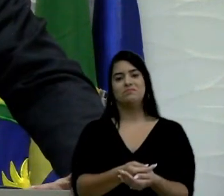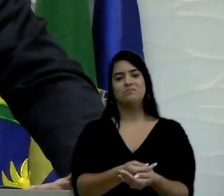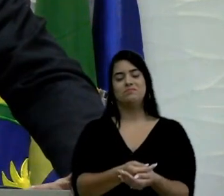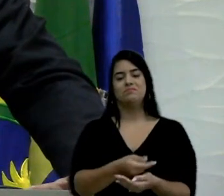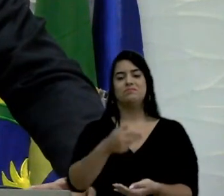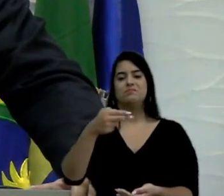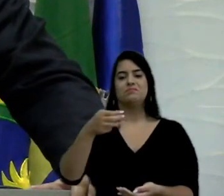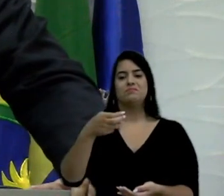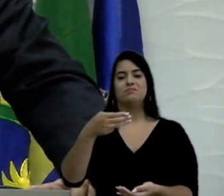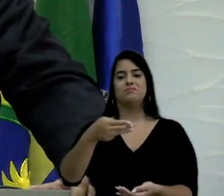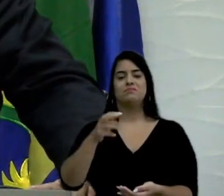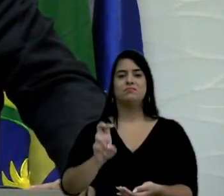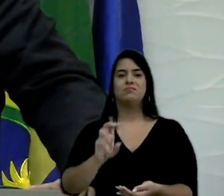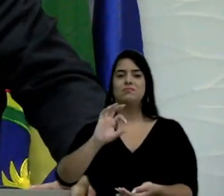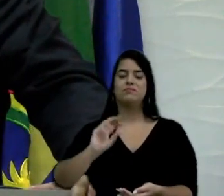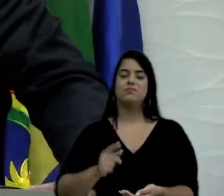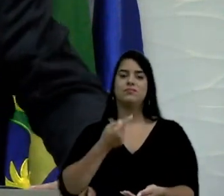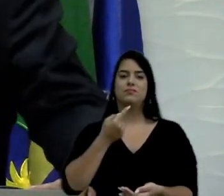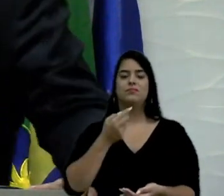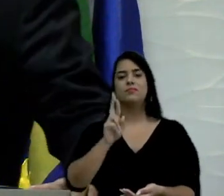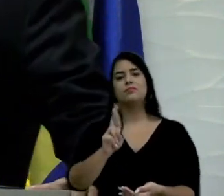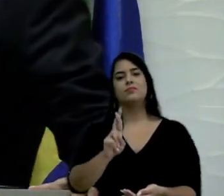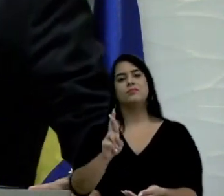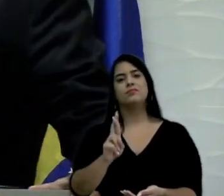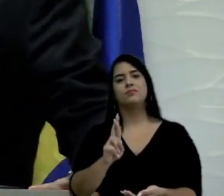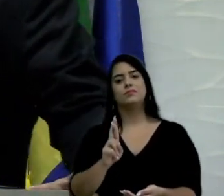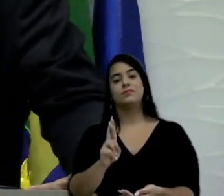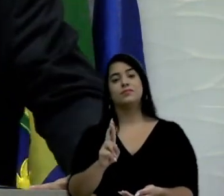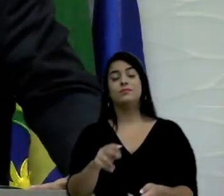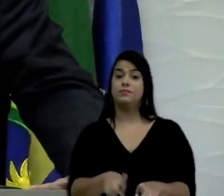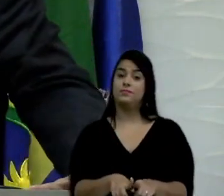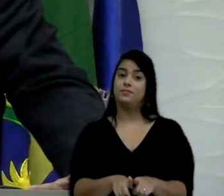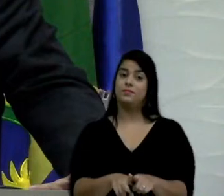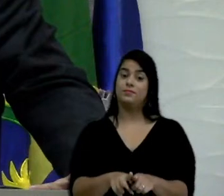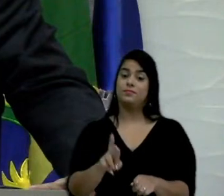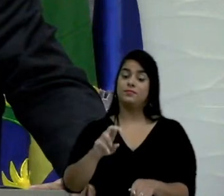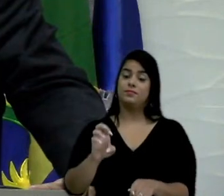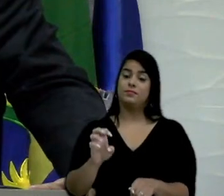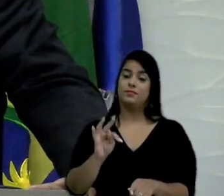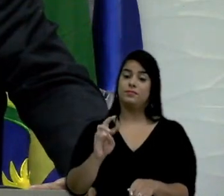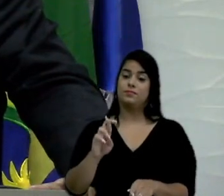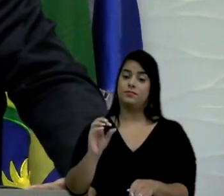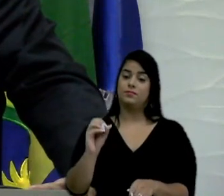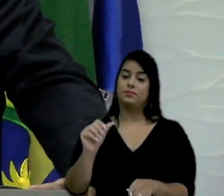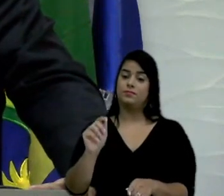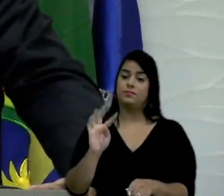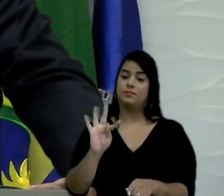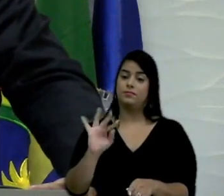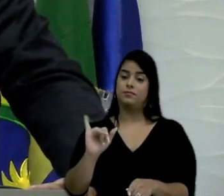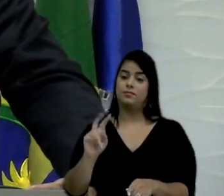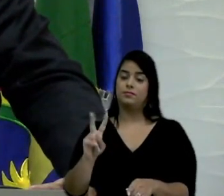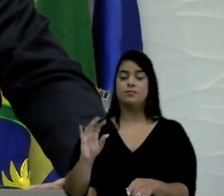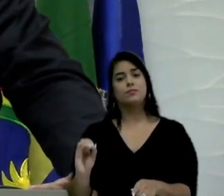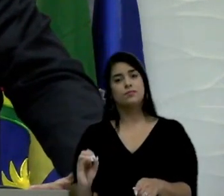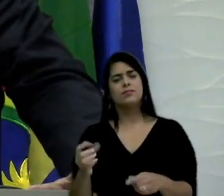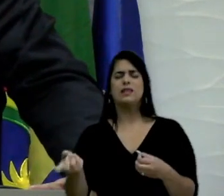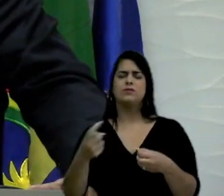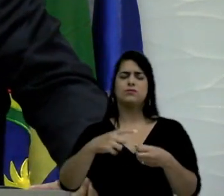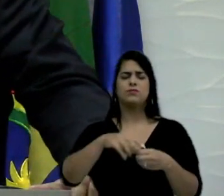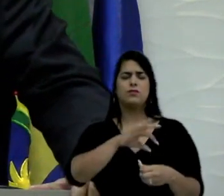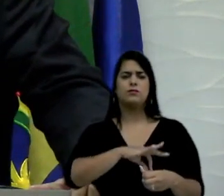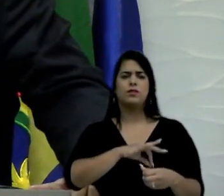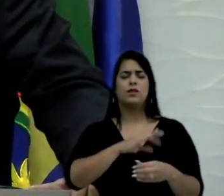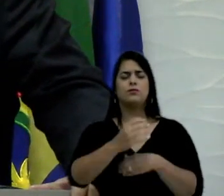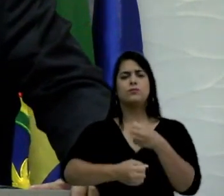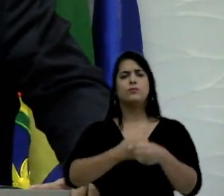o sindicato fora o retroativo fora o retroativo de